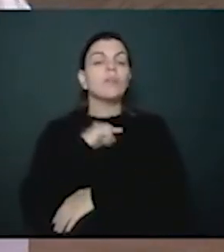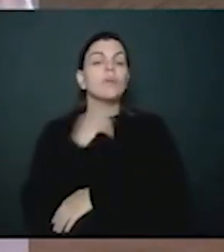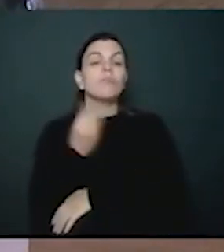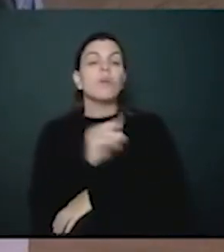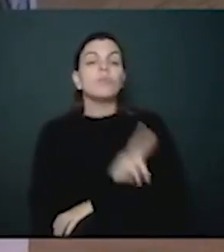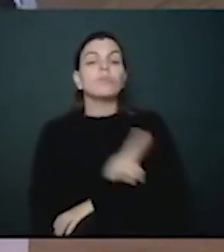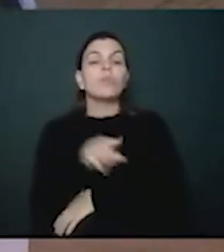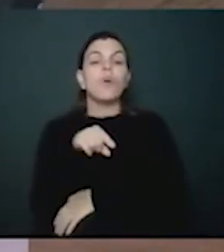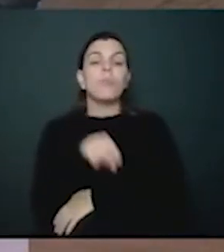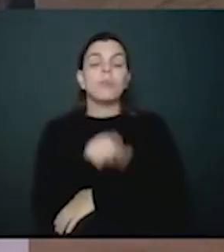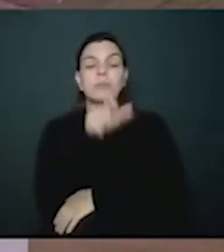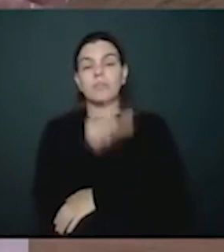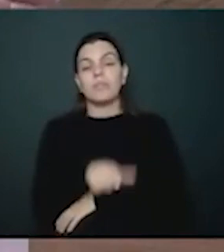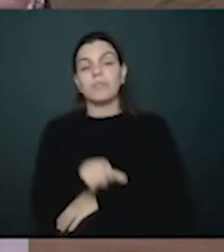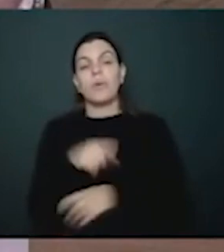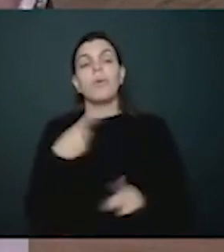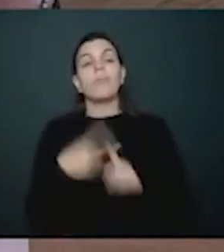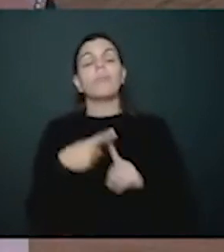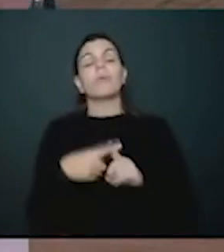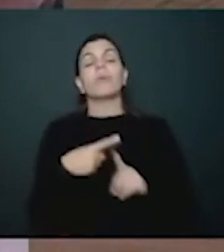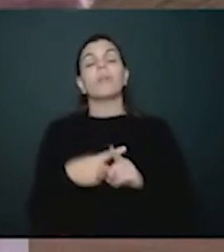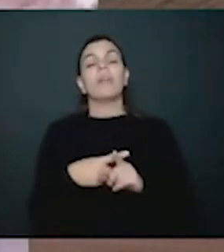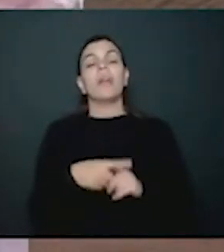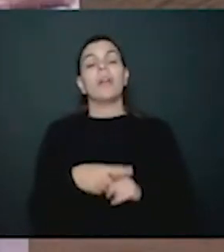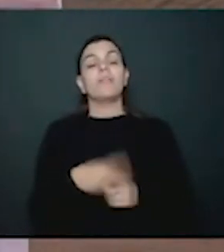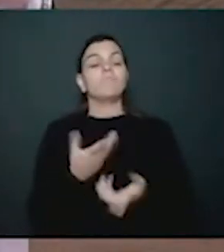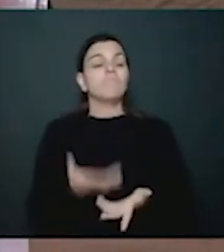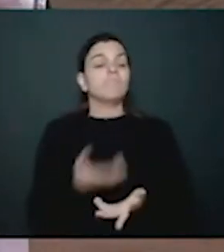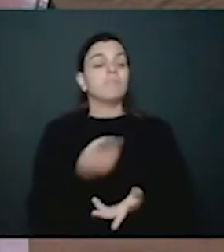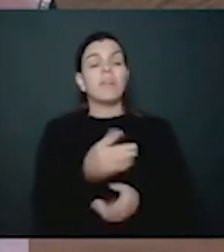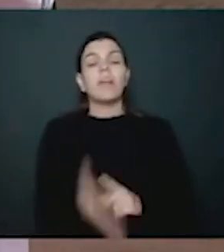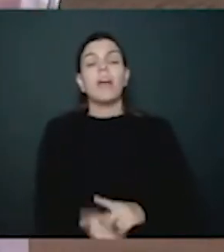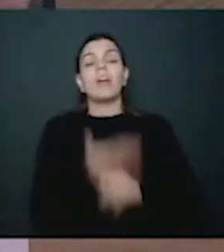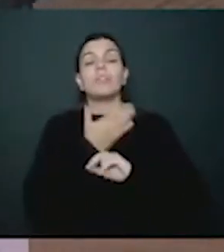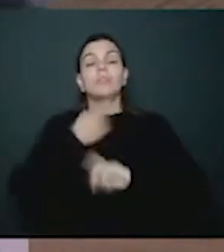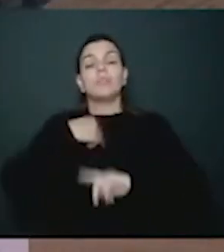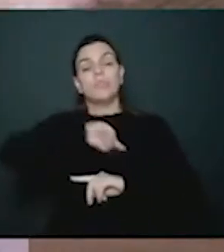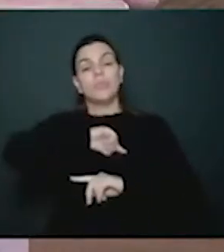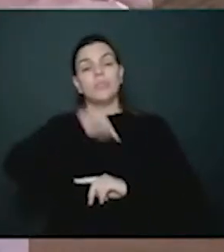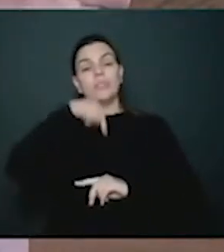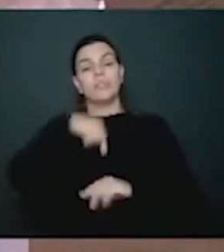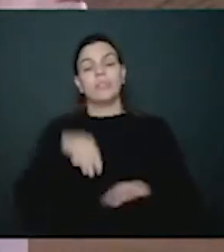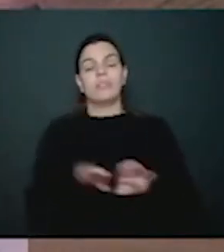nossos, foi uma pessoa que nos ajudou